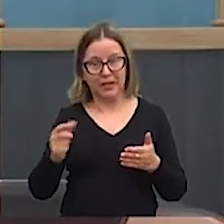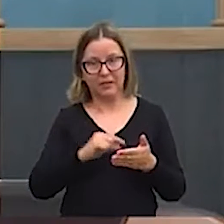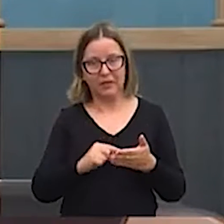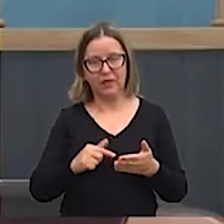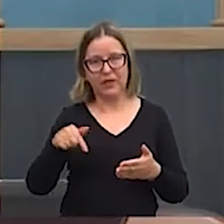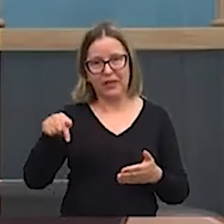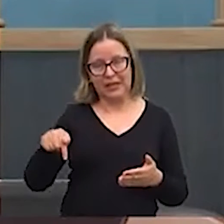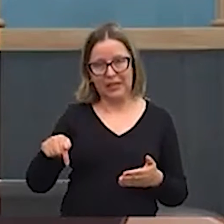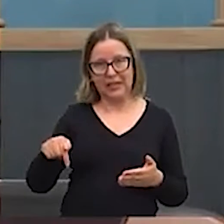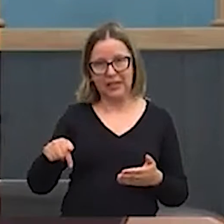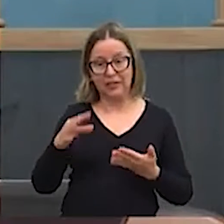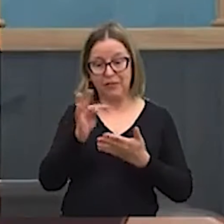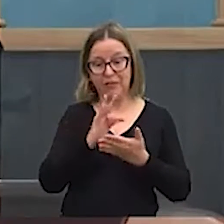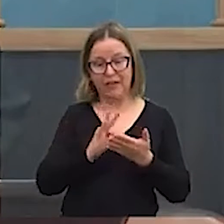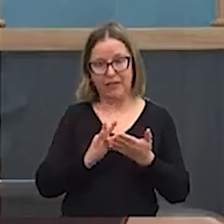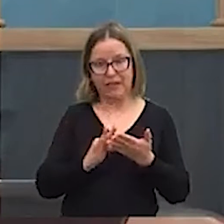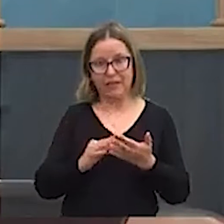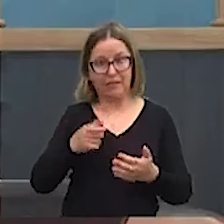aqui interessante.